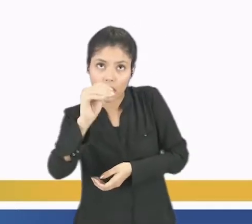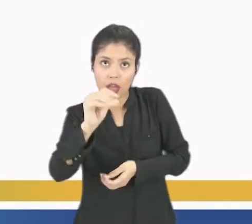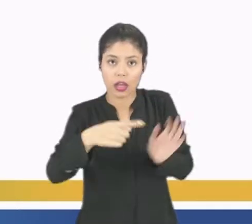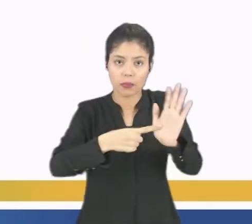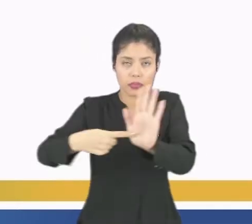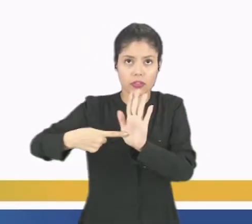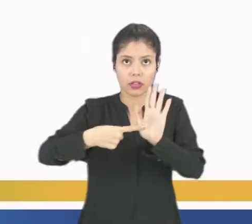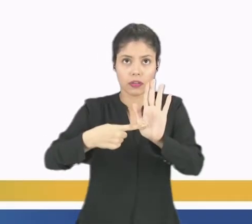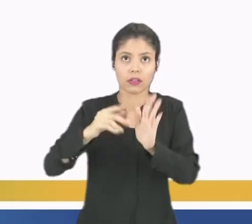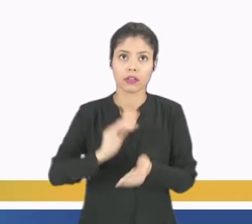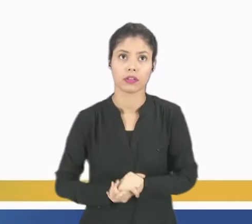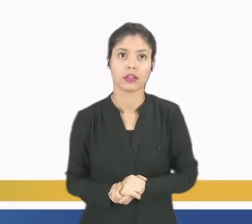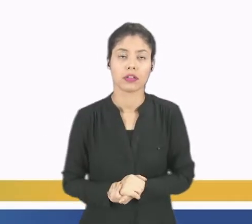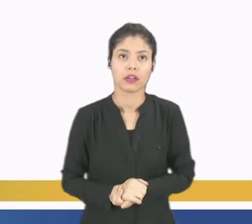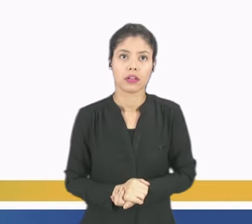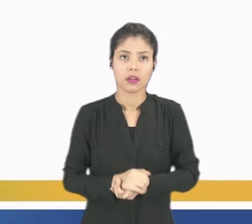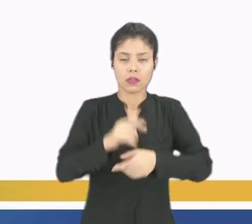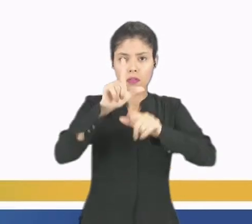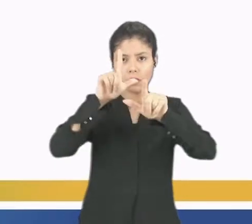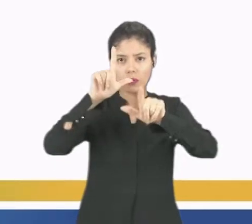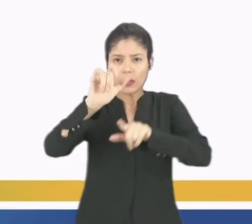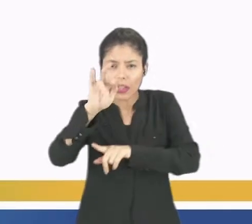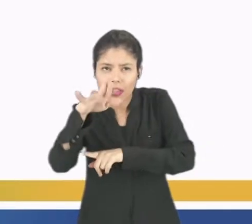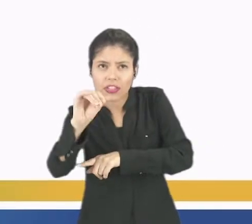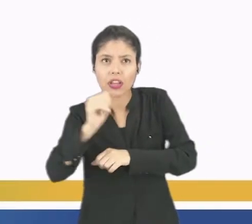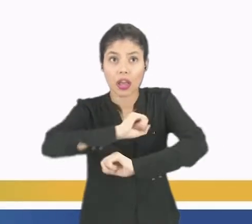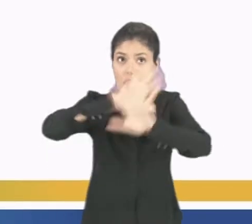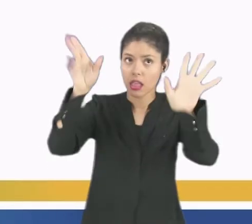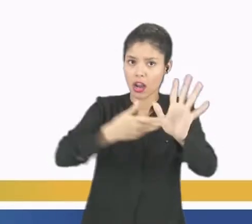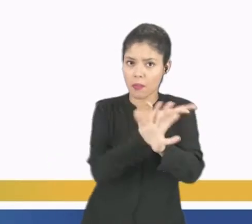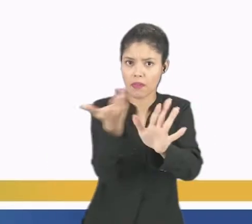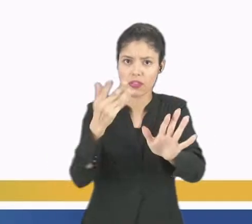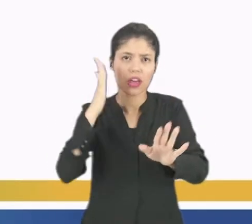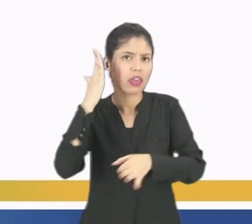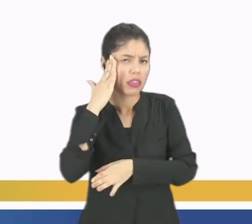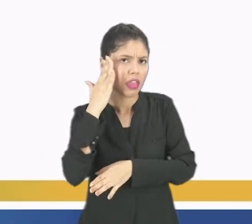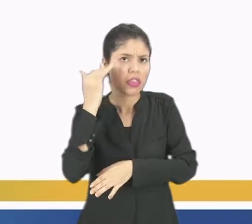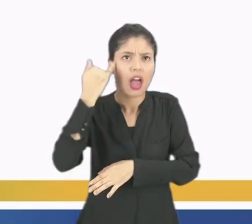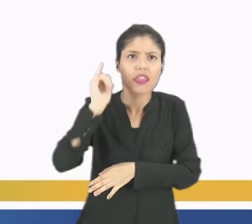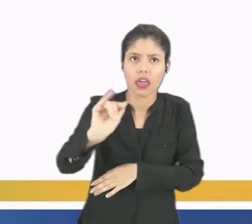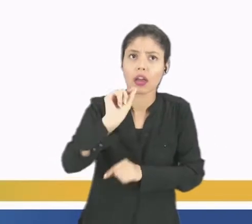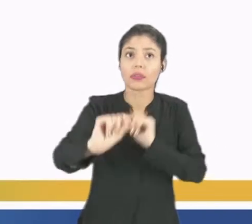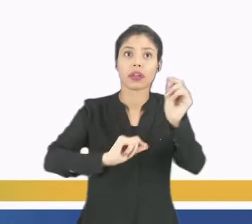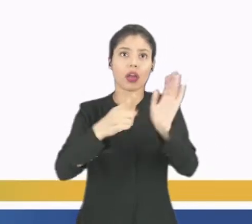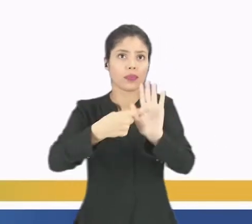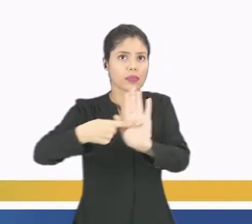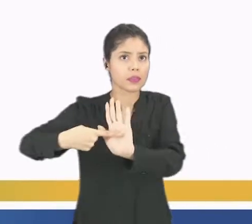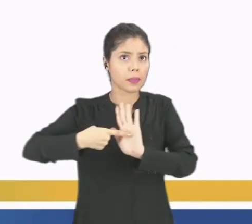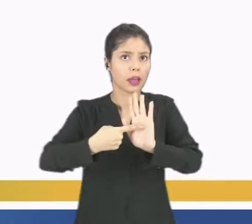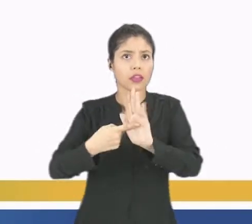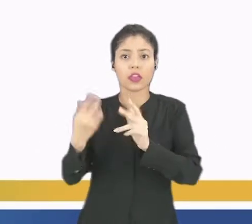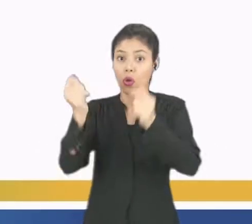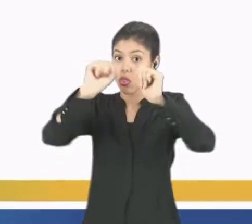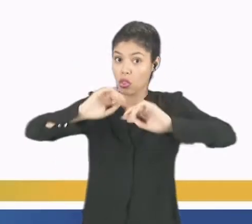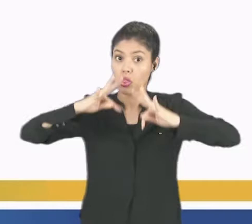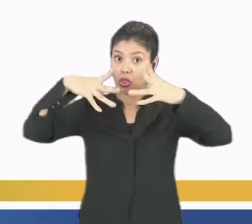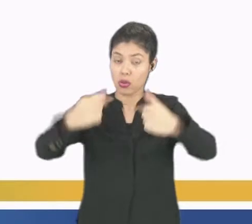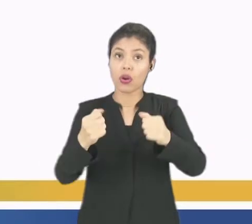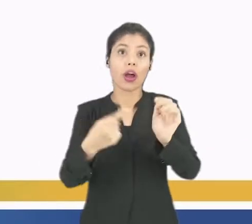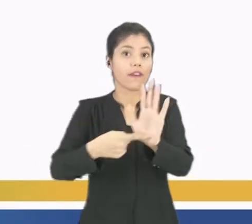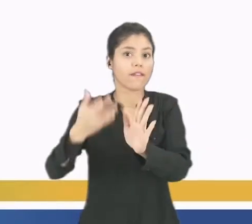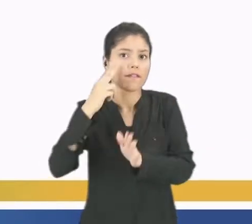espaço amostral. Com essa legenda fica até um pouco mais claro para você a ideia do espaço amostral que representa o todo, visto em